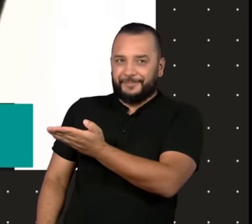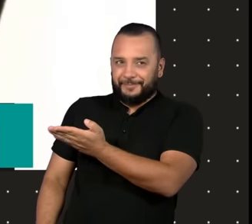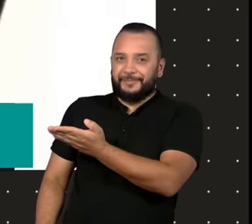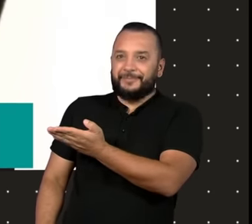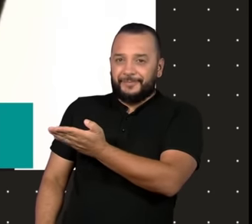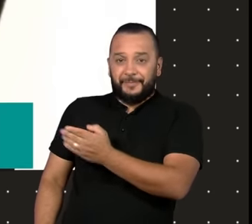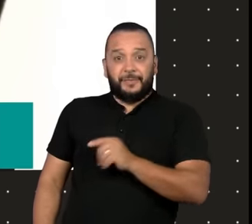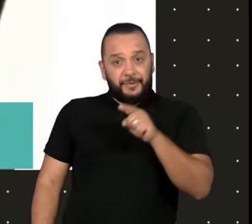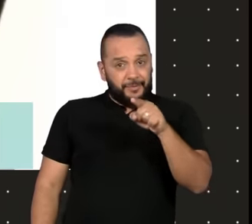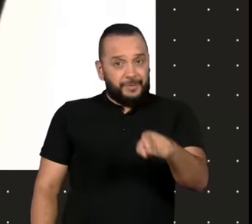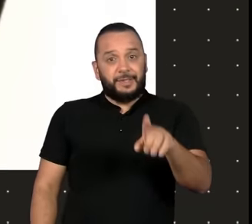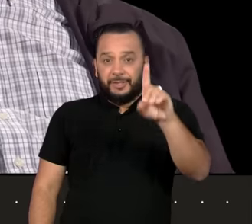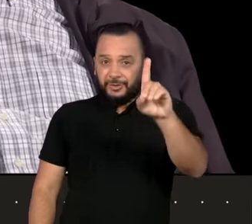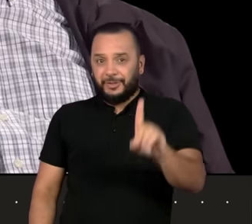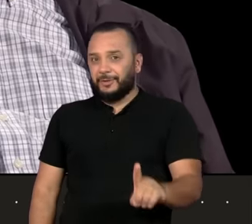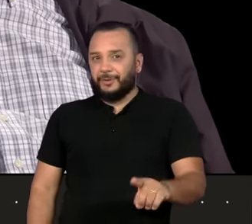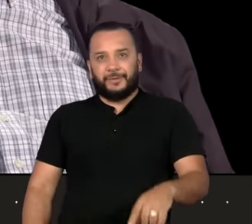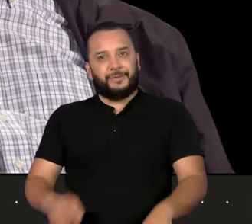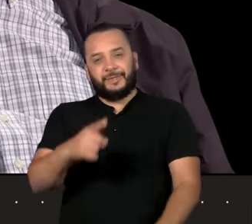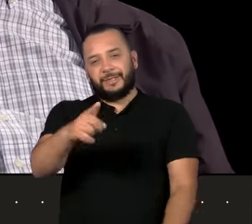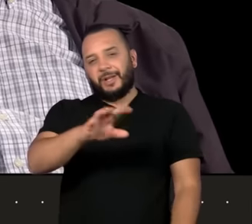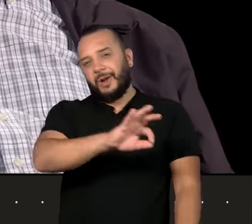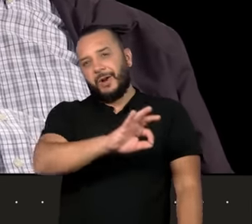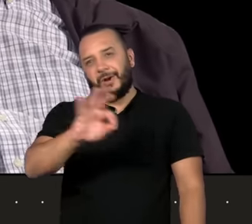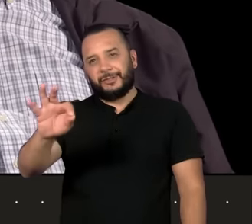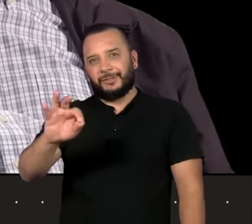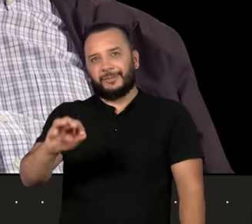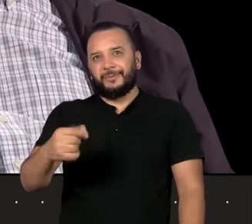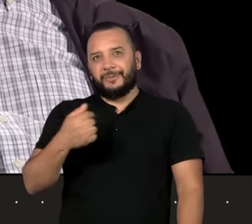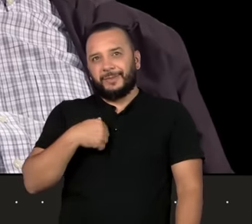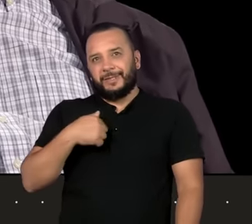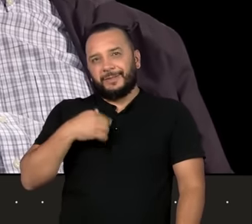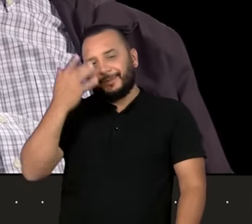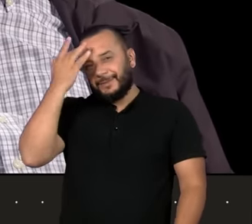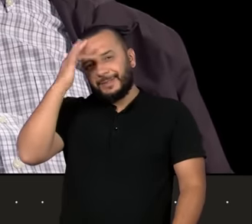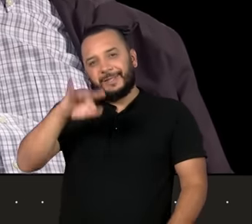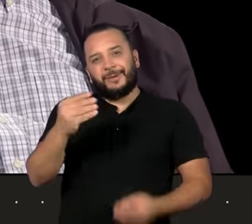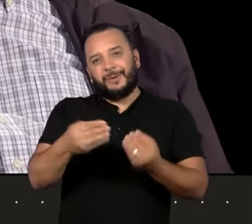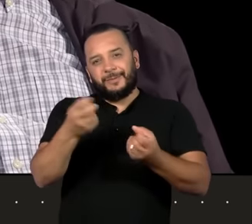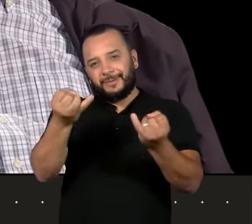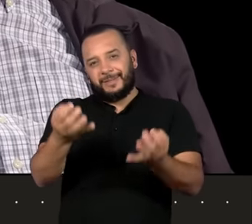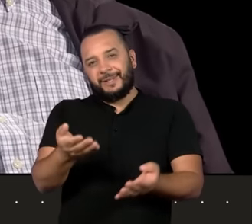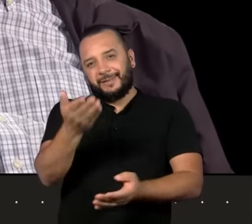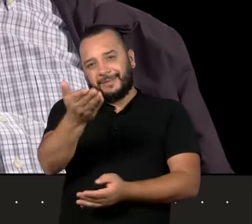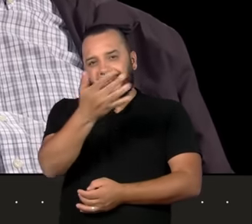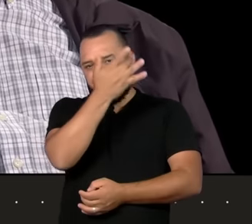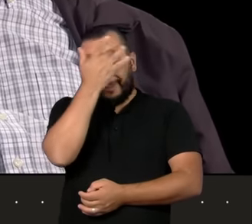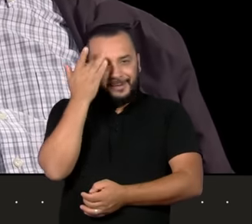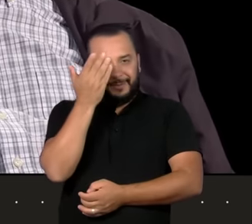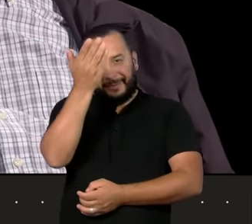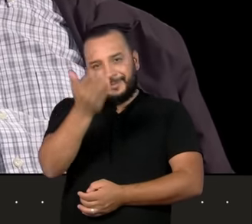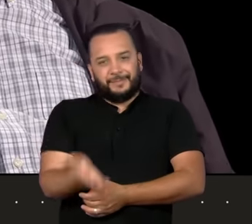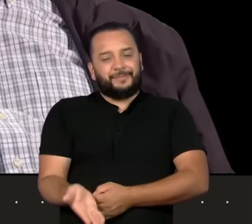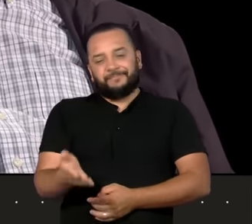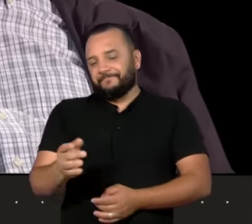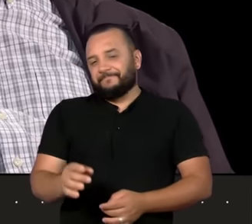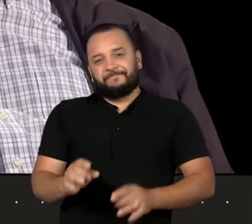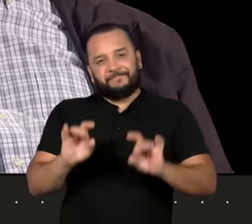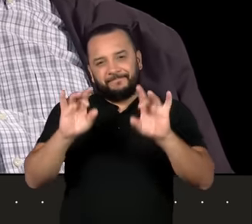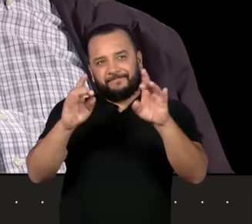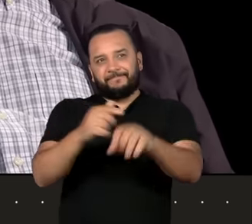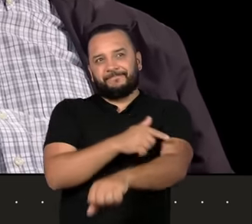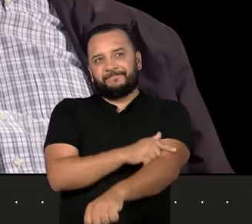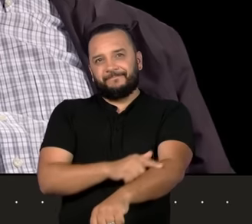dirigido por você. Você é ótimo, Paulo. Não sei o que falar de você, além de que você é uma pessoa excelente, um